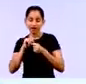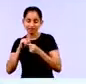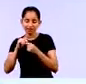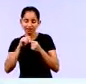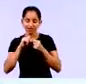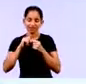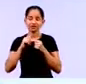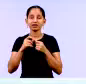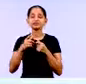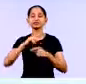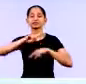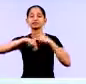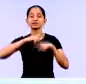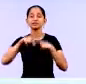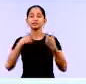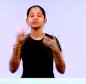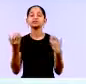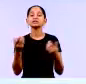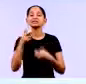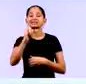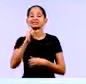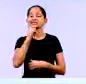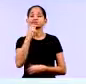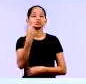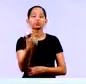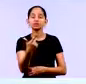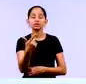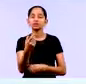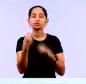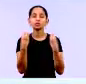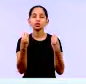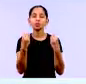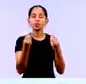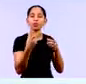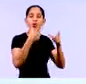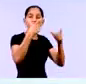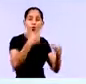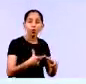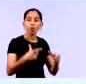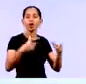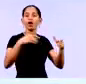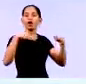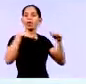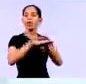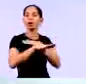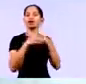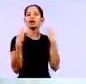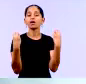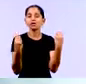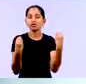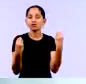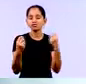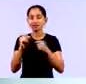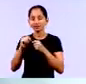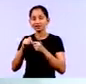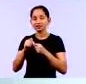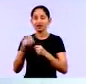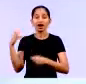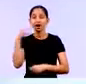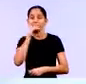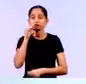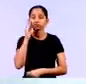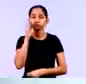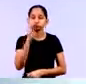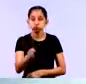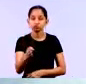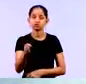política de produção. Se eu não tenho onde armazenar matéria-prima, então a minha linha de produção, a